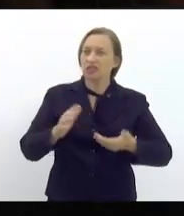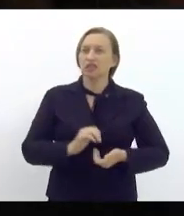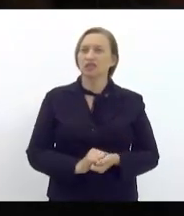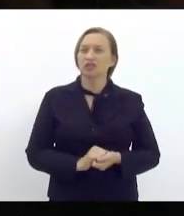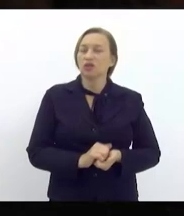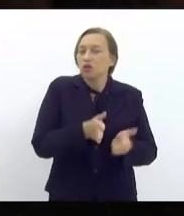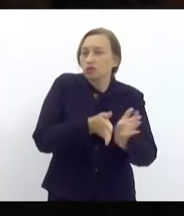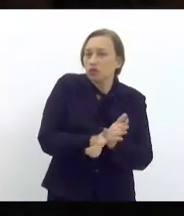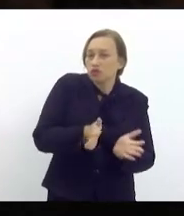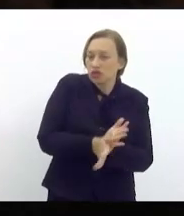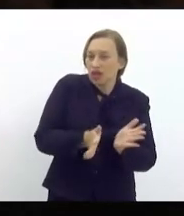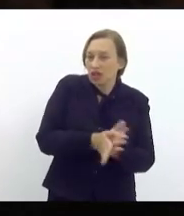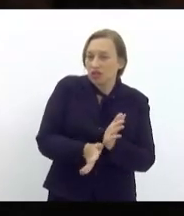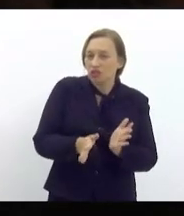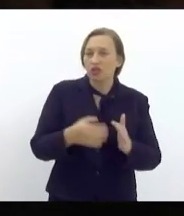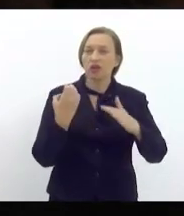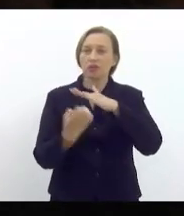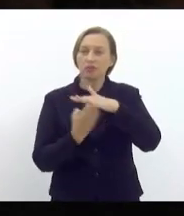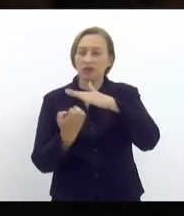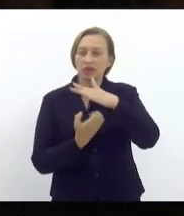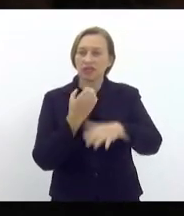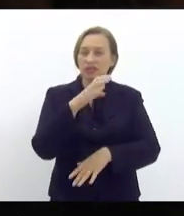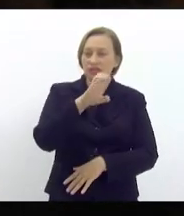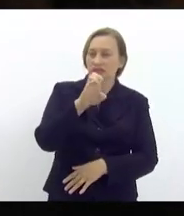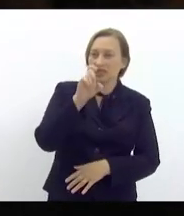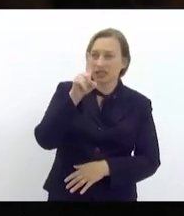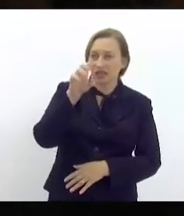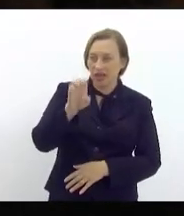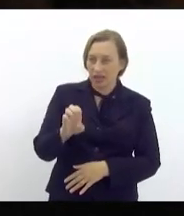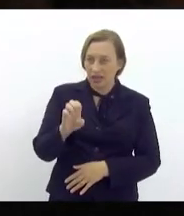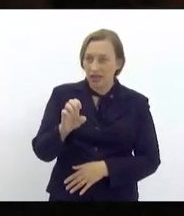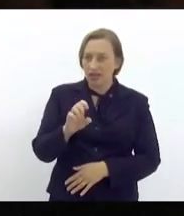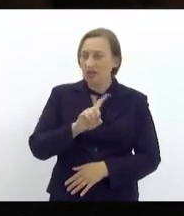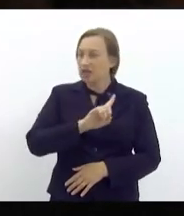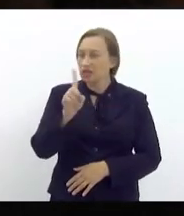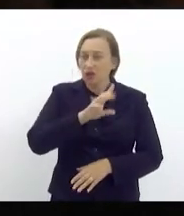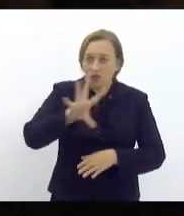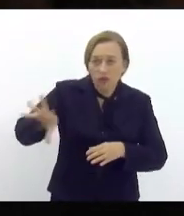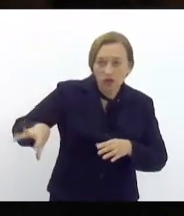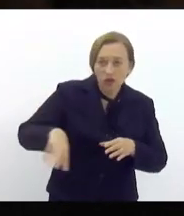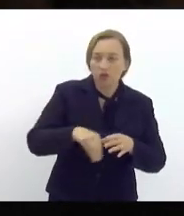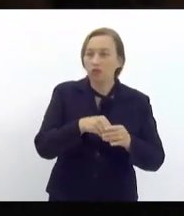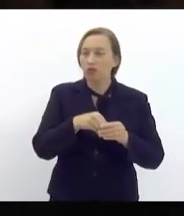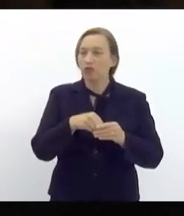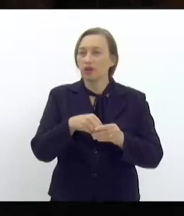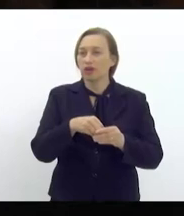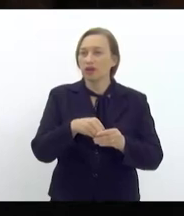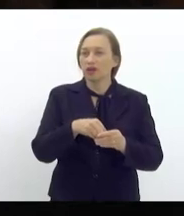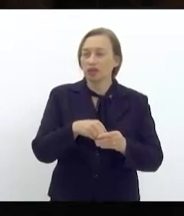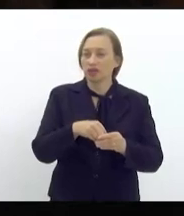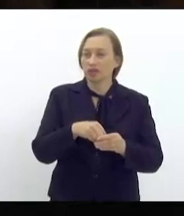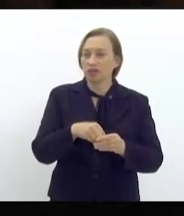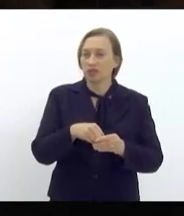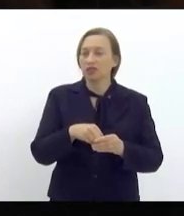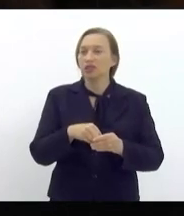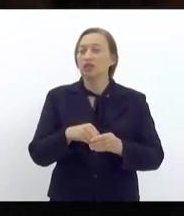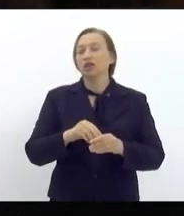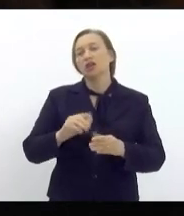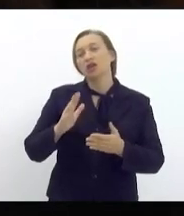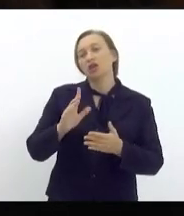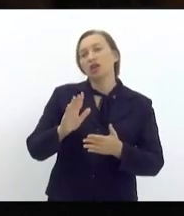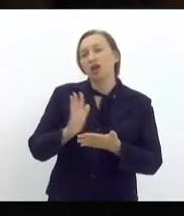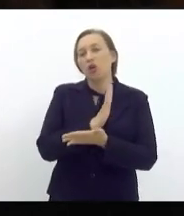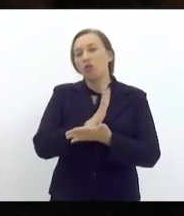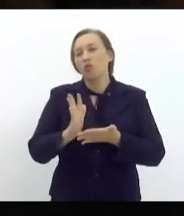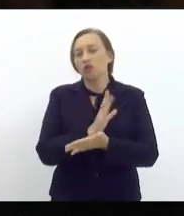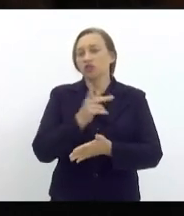dos gastos da CEDAI e ainda assim essas emendas não foram incorporadas ou algumas delas com subemenda e no